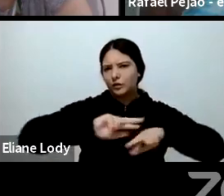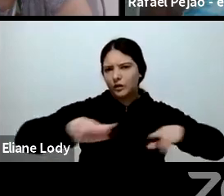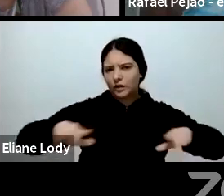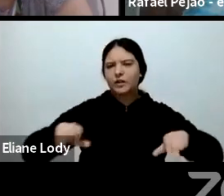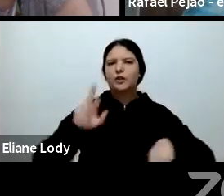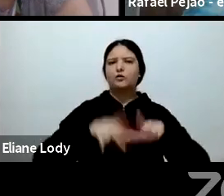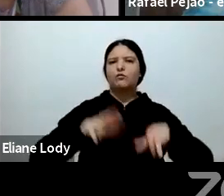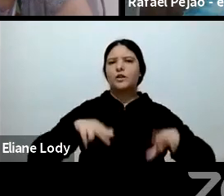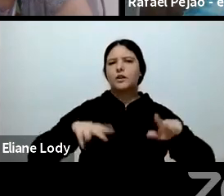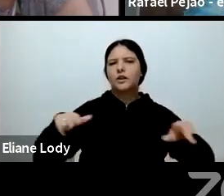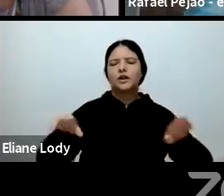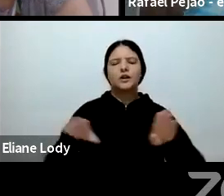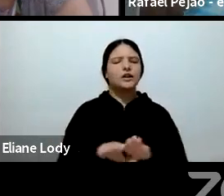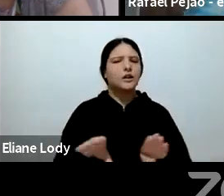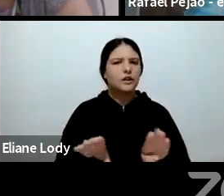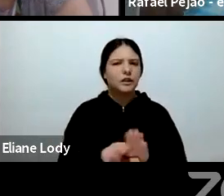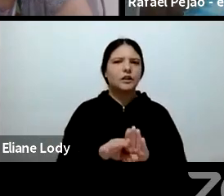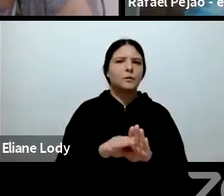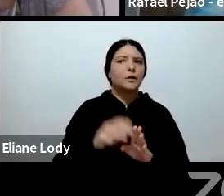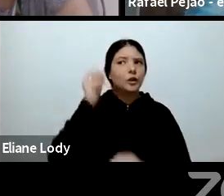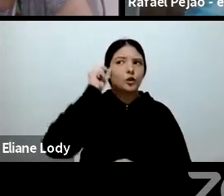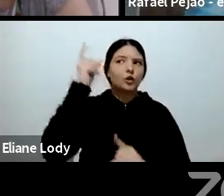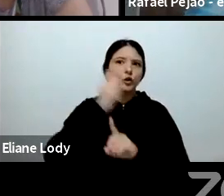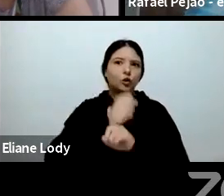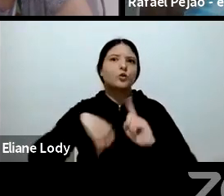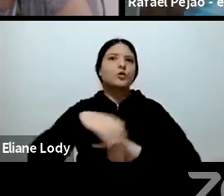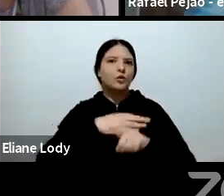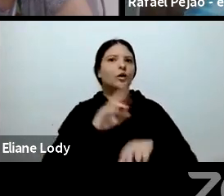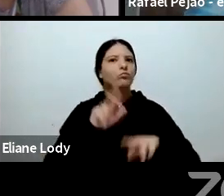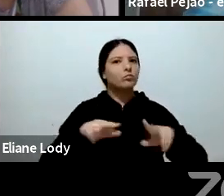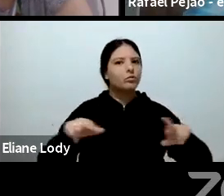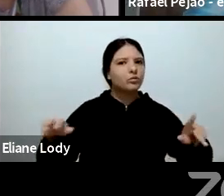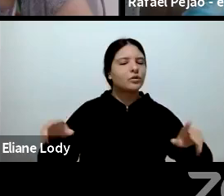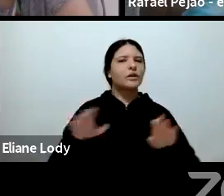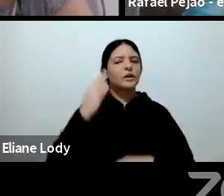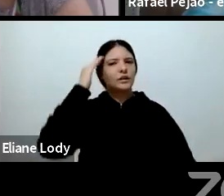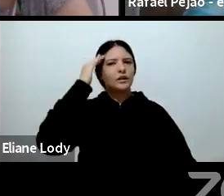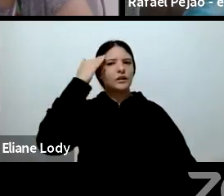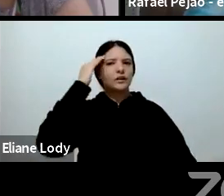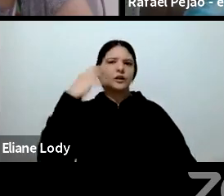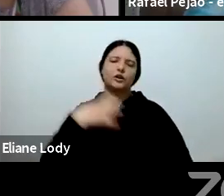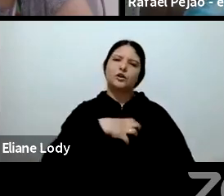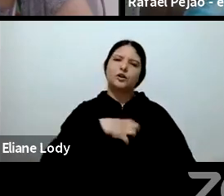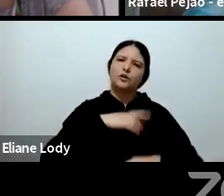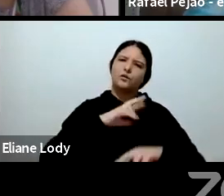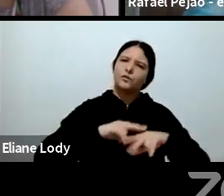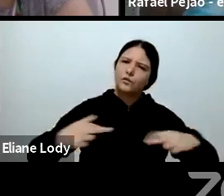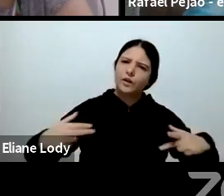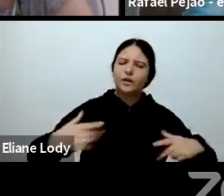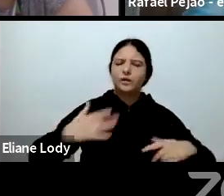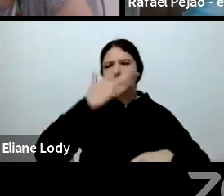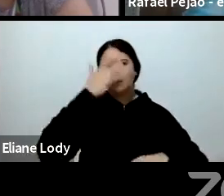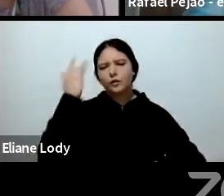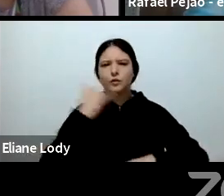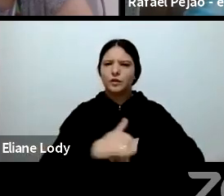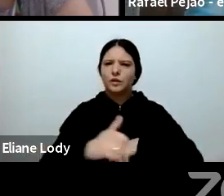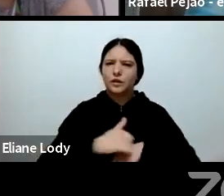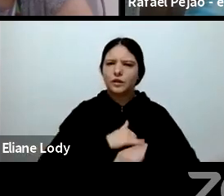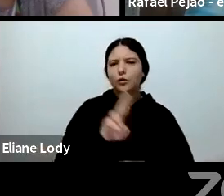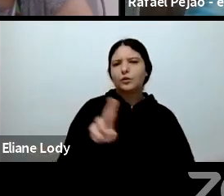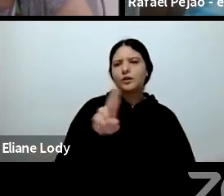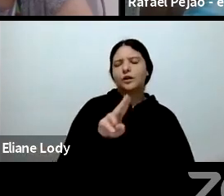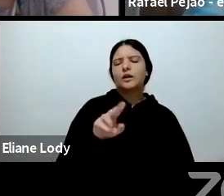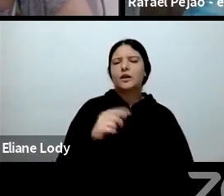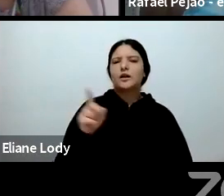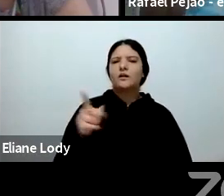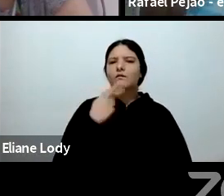né? E de compreender, né, a partir dos múltiplos recursos que os sujeitos utilizam, né, o que o Hymes chama de means